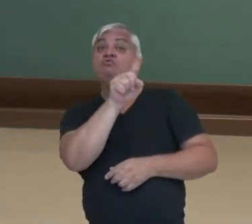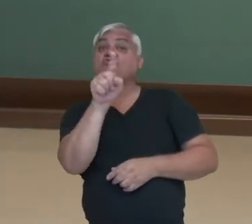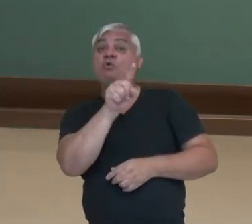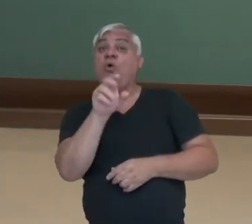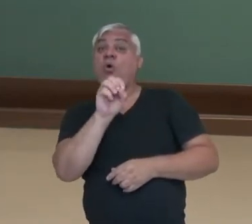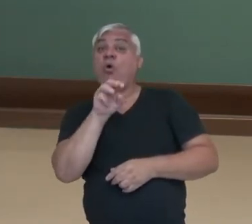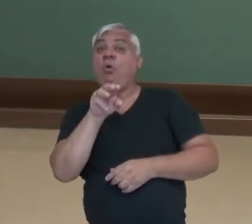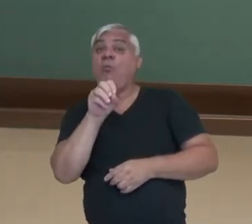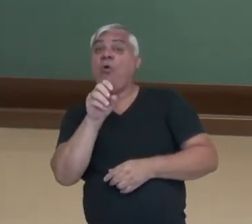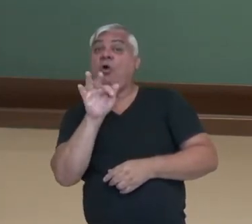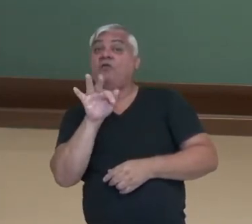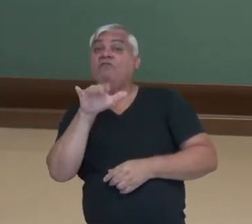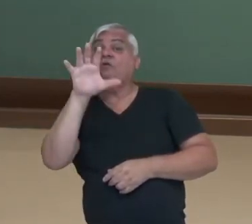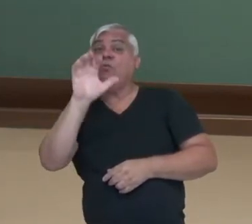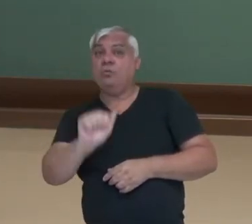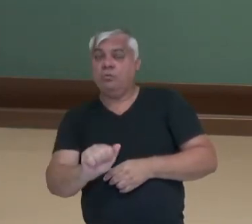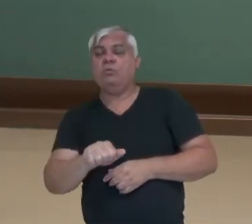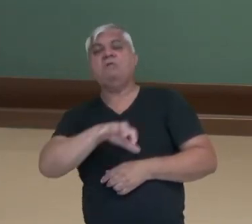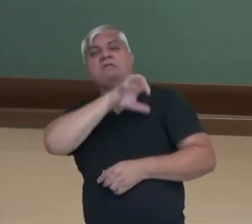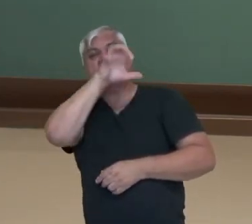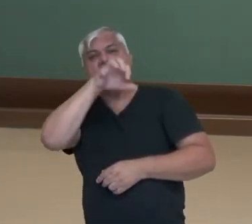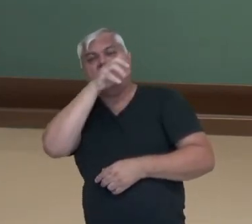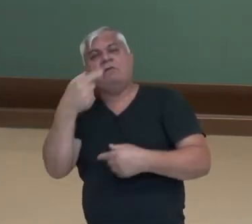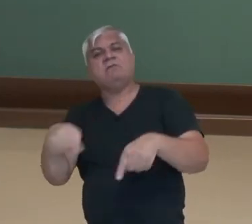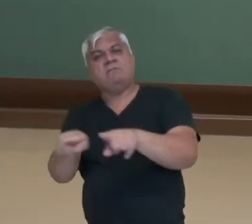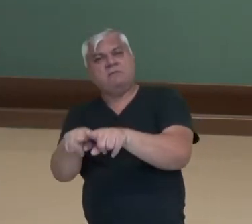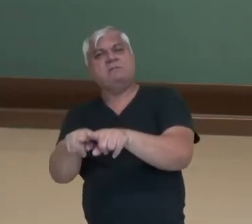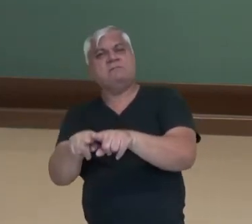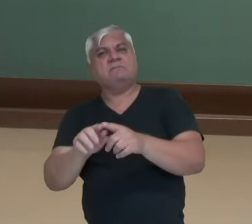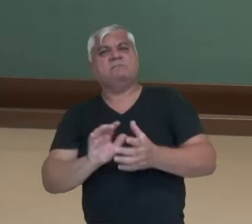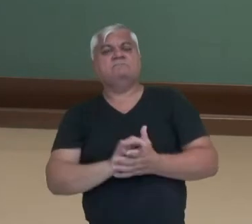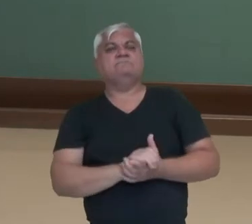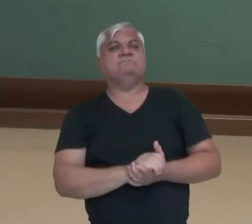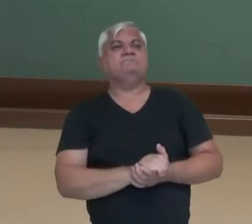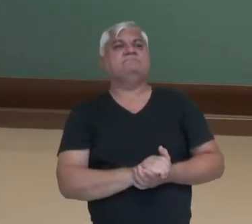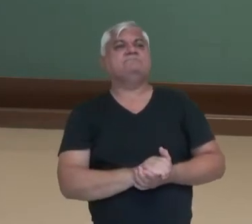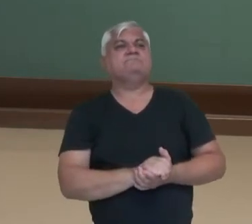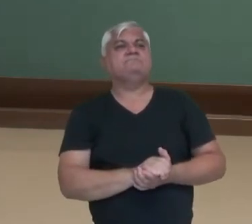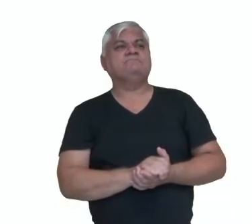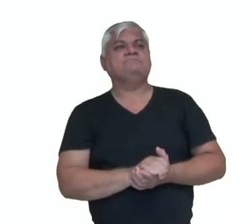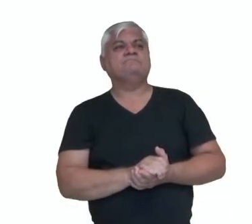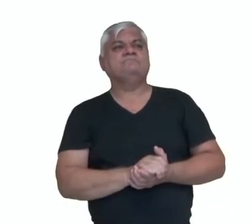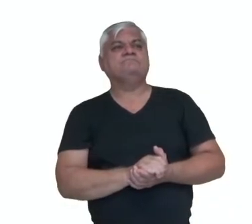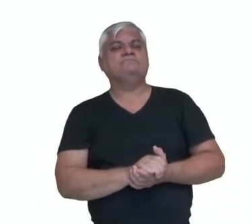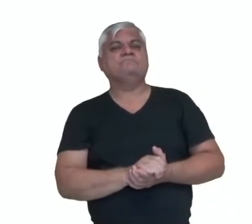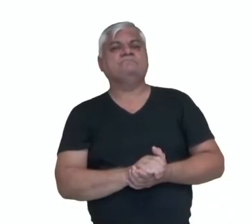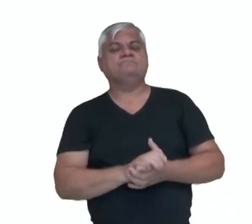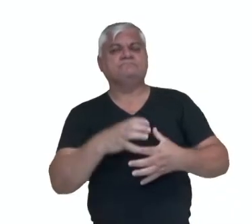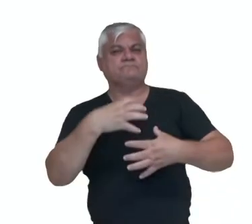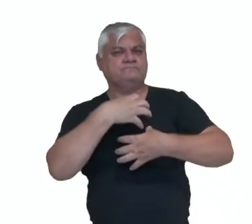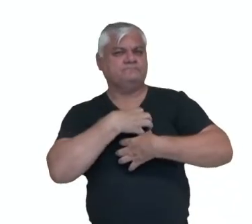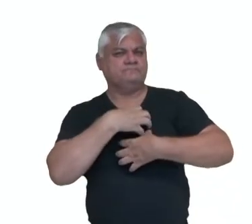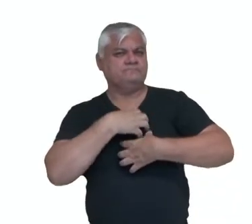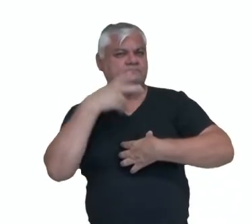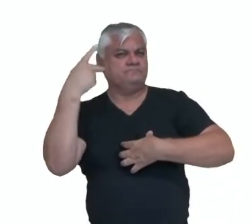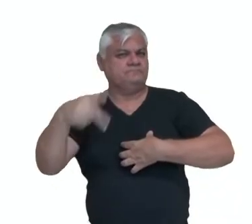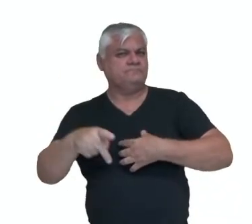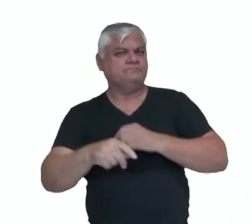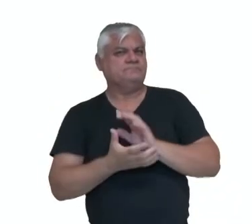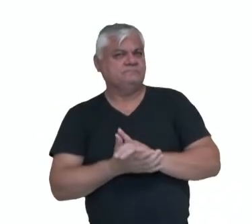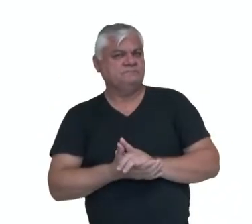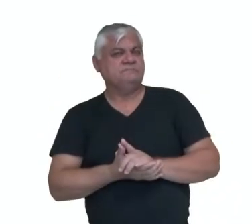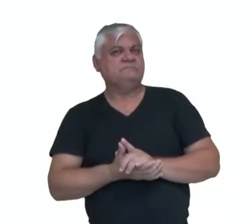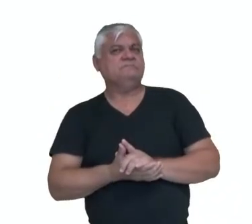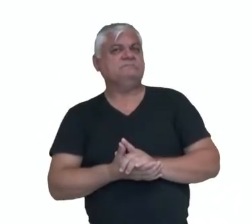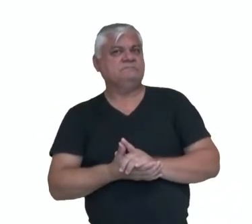em formato de animal também. Certo? Os seus sentimentos são também